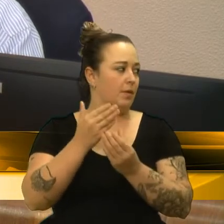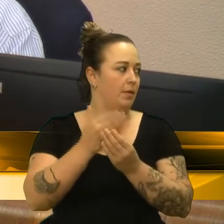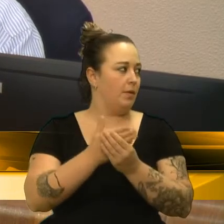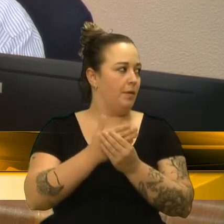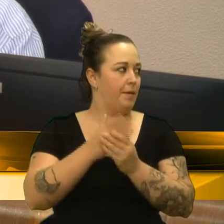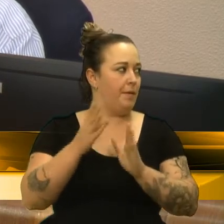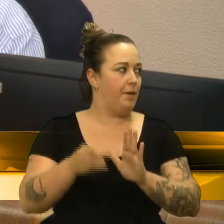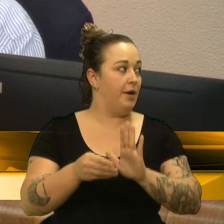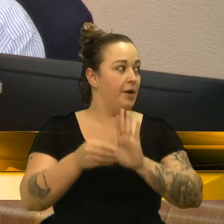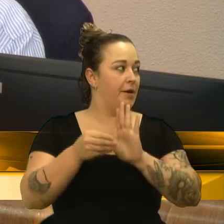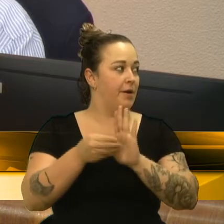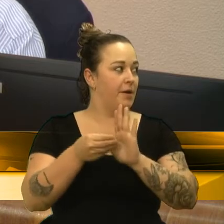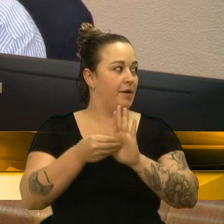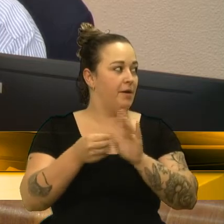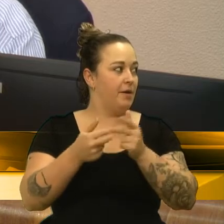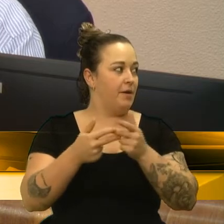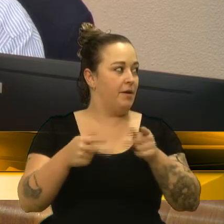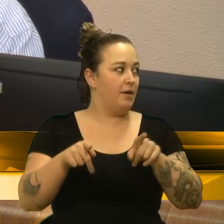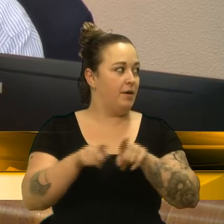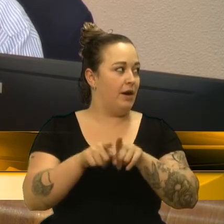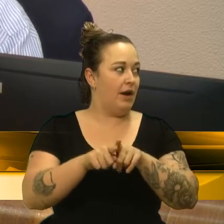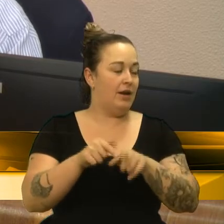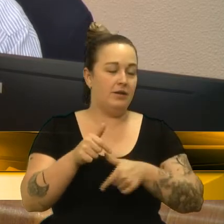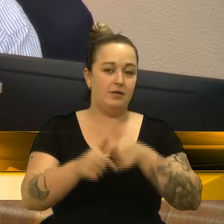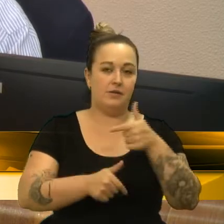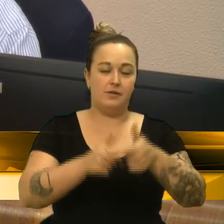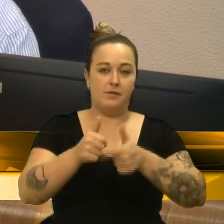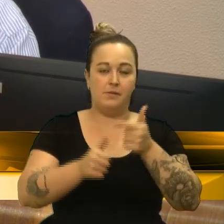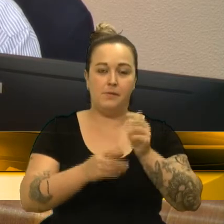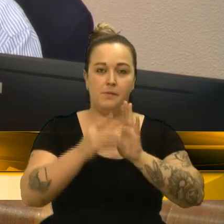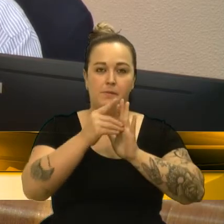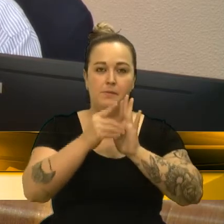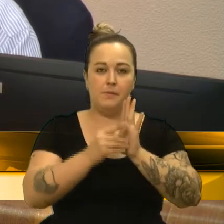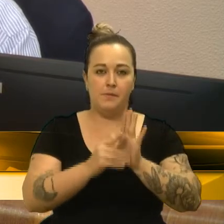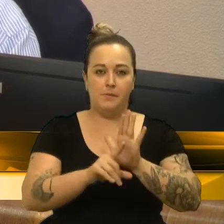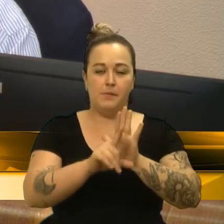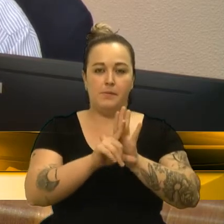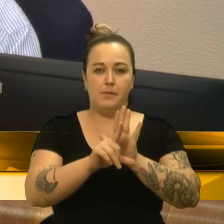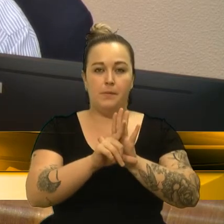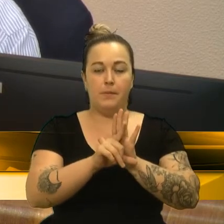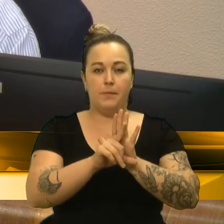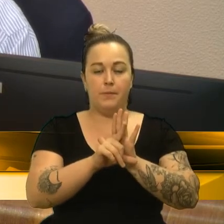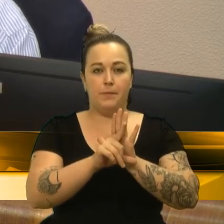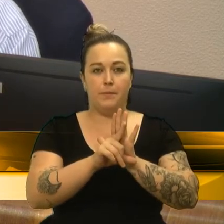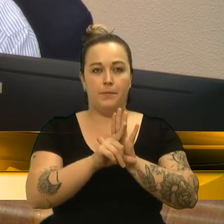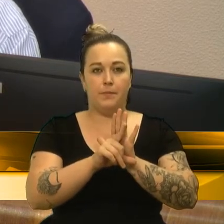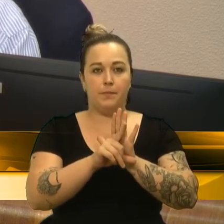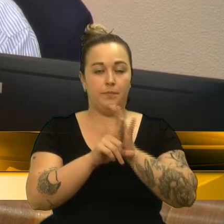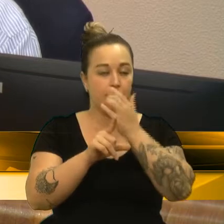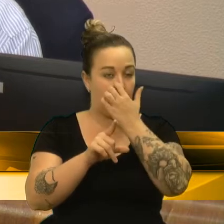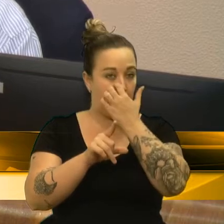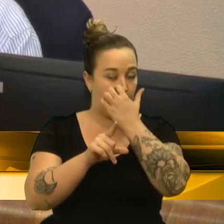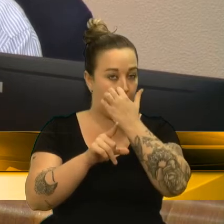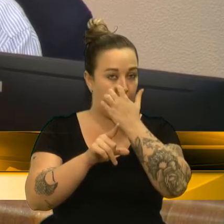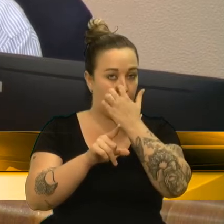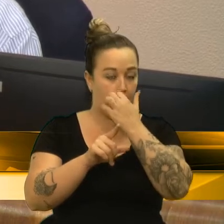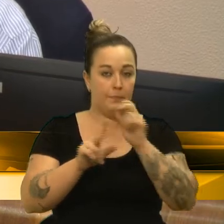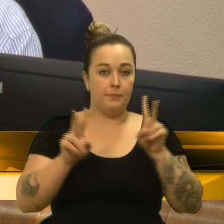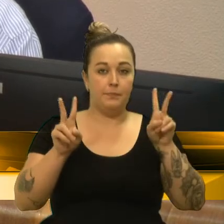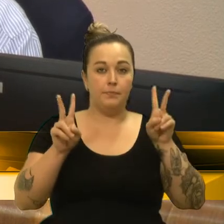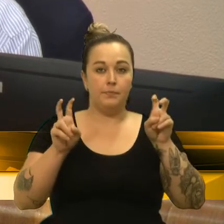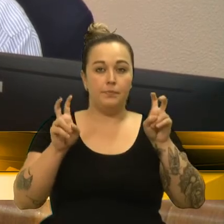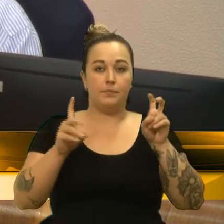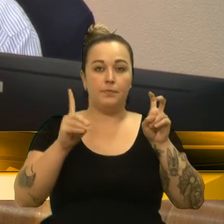julgadores, na forma que é atribuída pelo Decreto-Lei 201/67. da abordagem das questões de direito